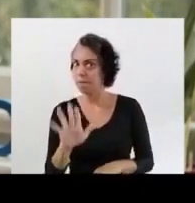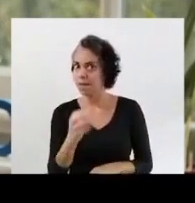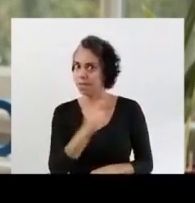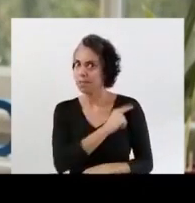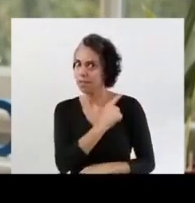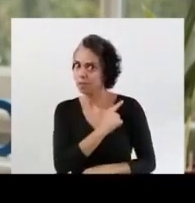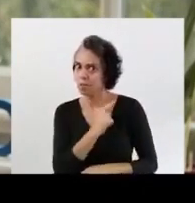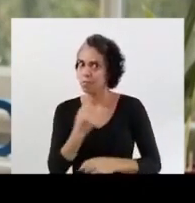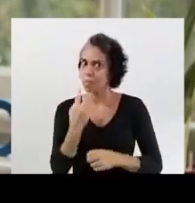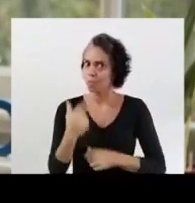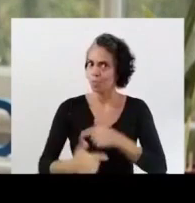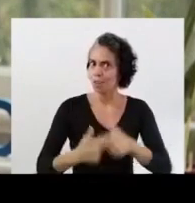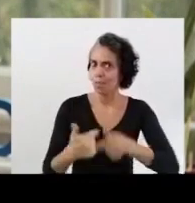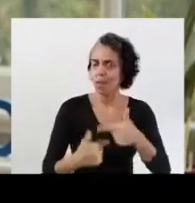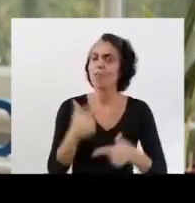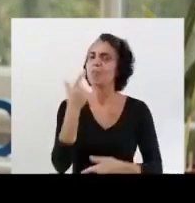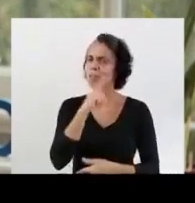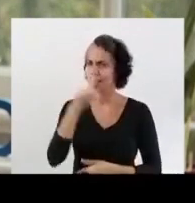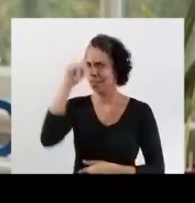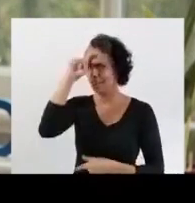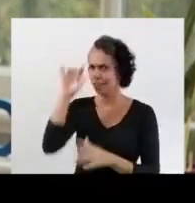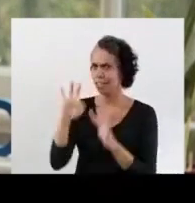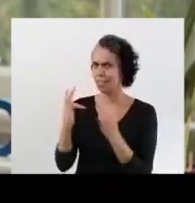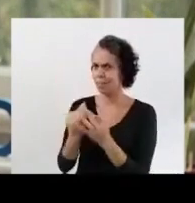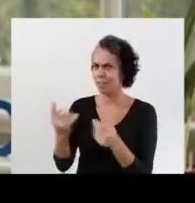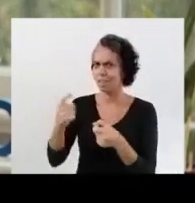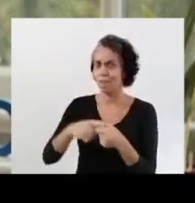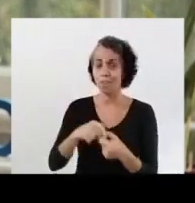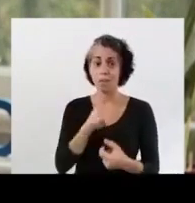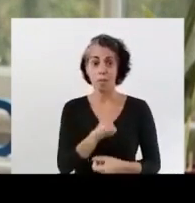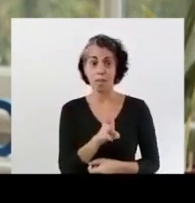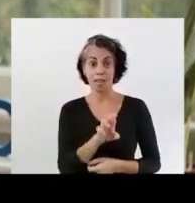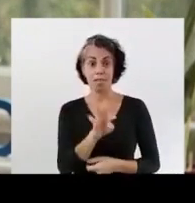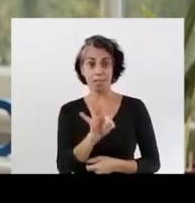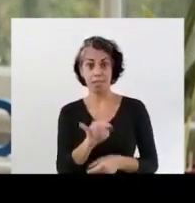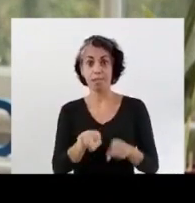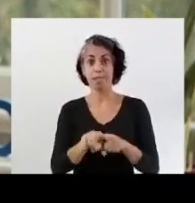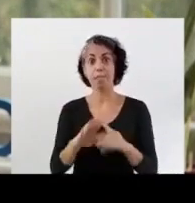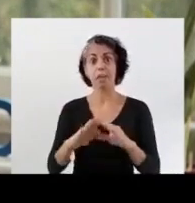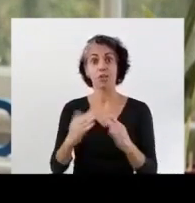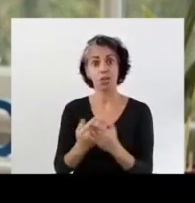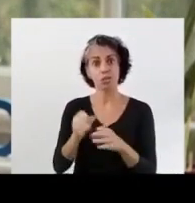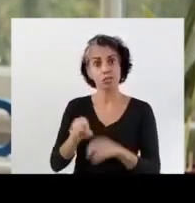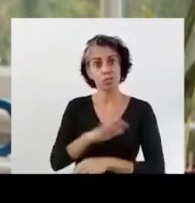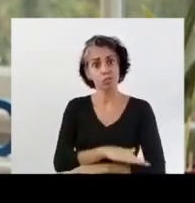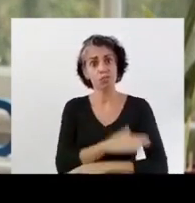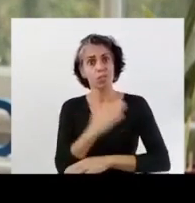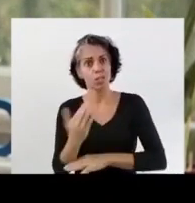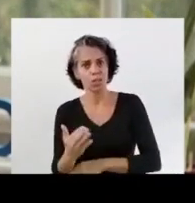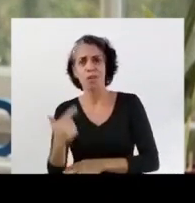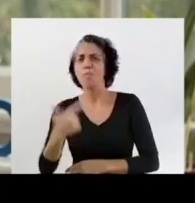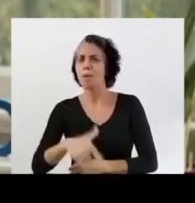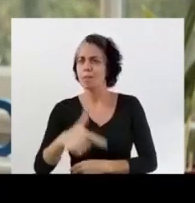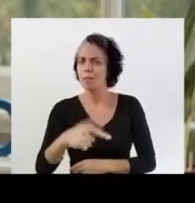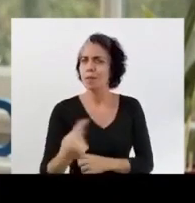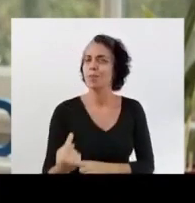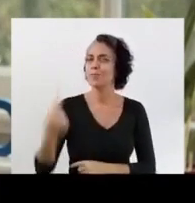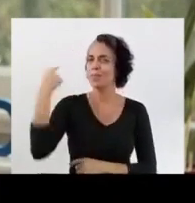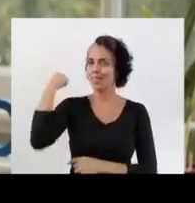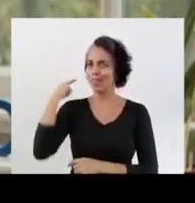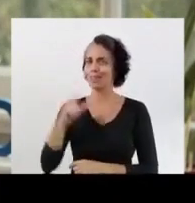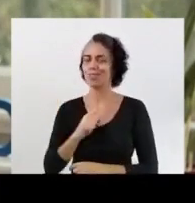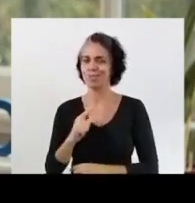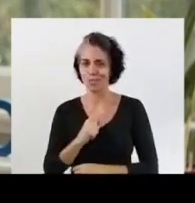trabalho, nós vamos resgatar as clínicas da família, o BRT, as escolas em tempo integral e tantas outras